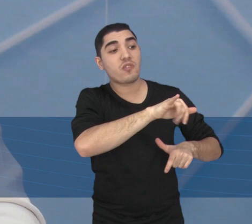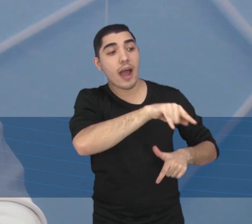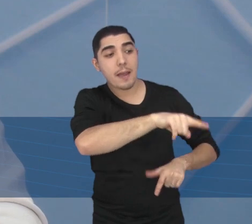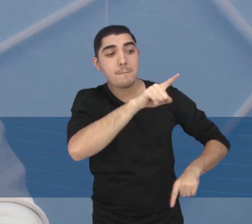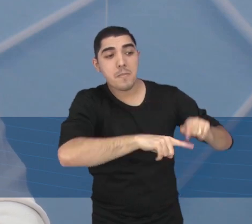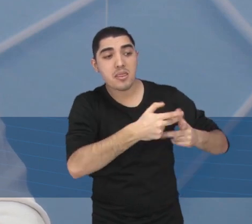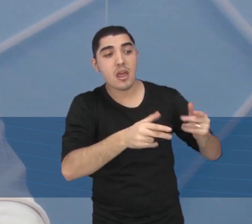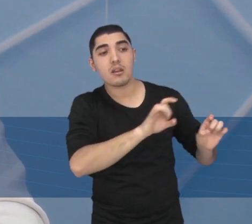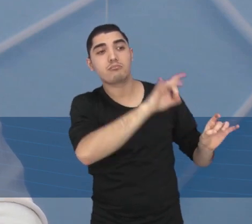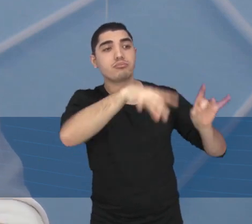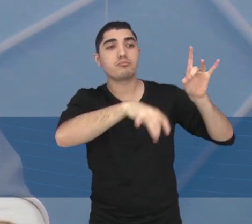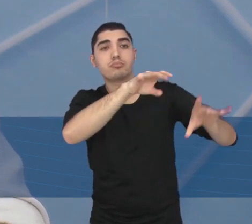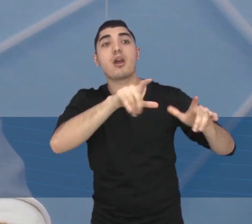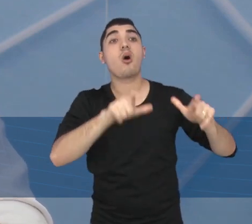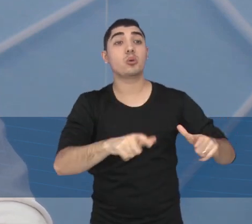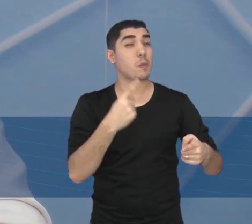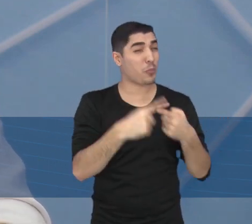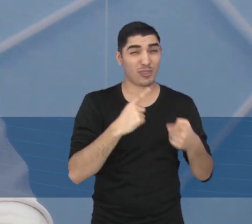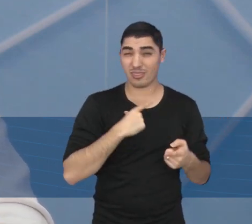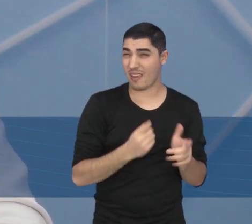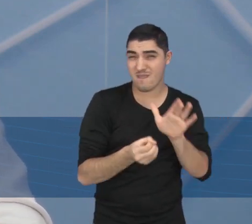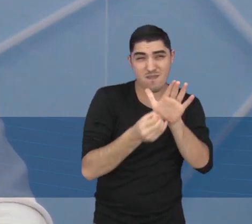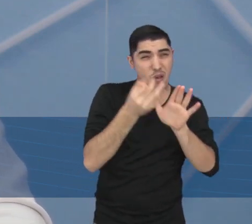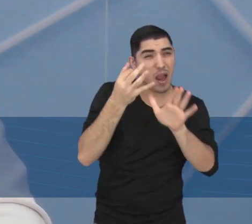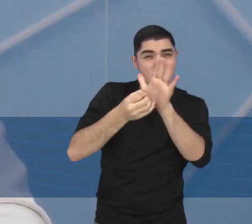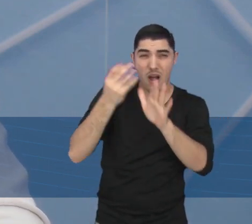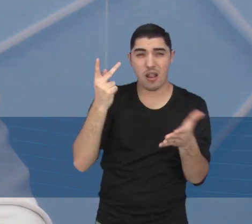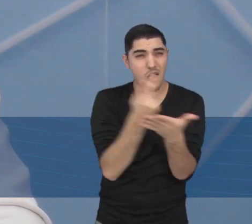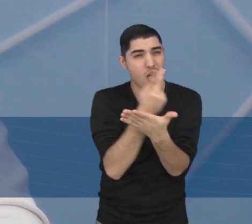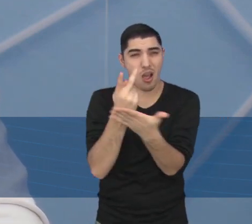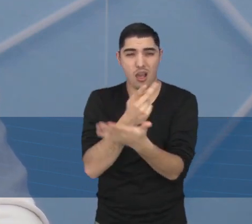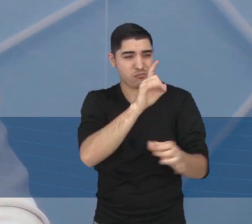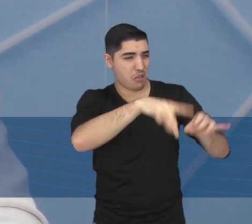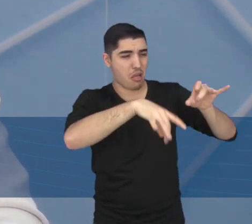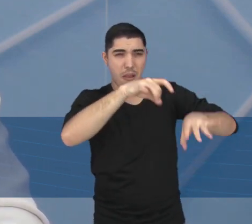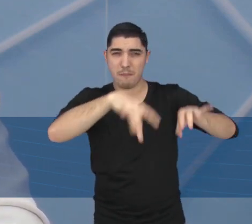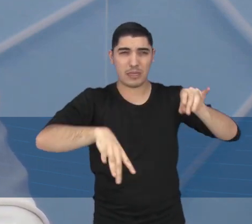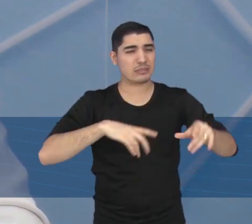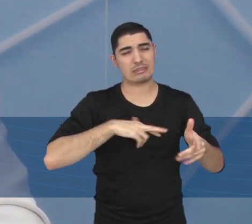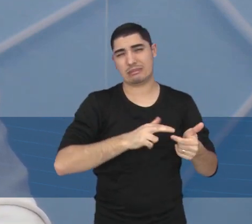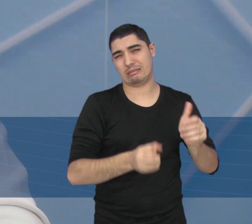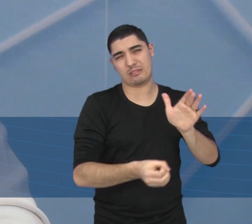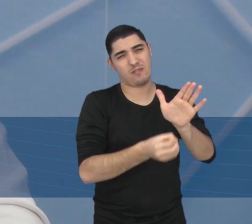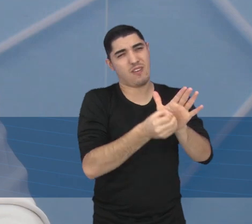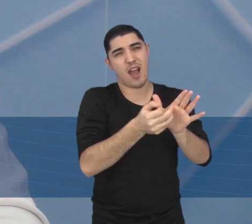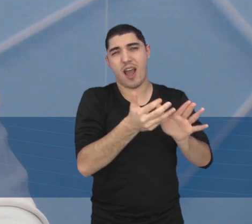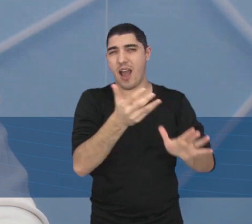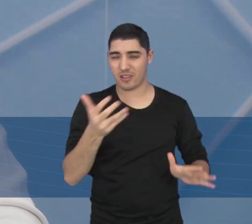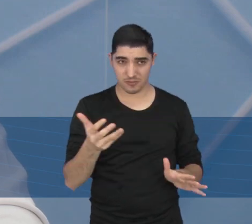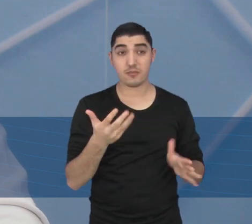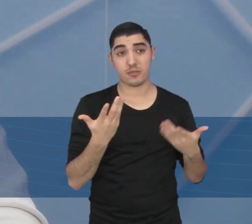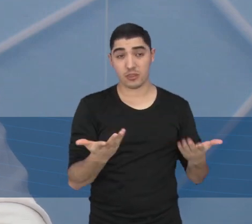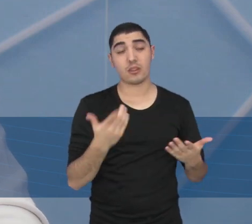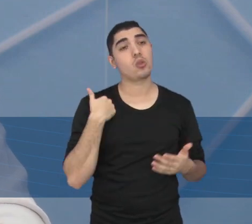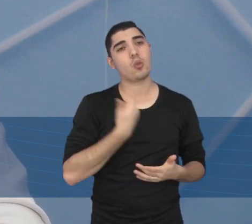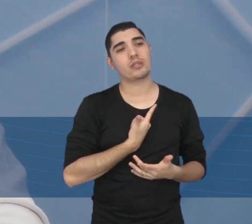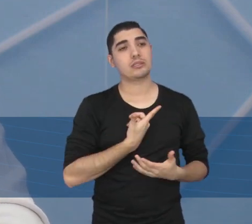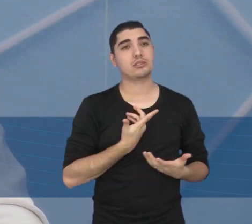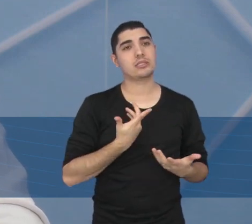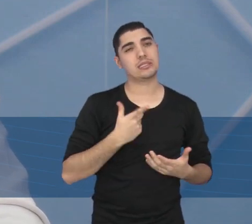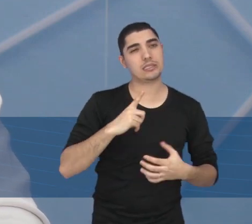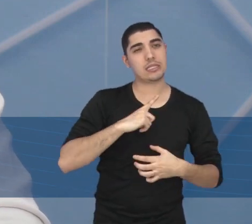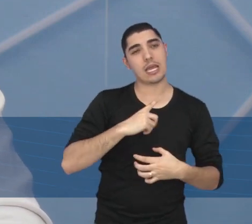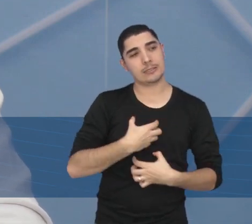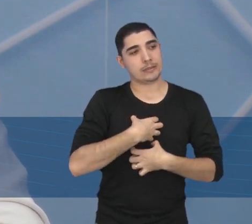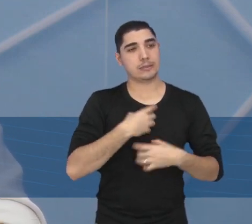ainda existe muito tanto o descarte incorreto, como o Nabuco comentou, mas também tem uma preocupação com o que está acontecendo com esse